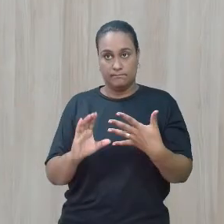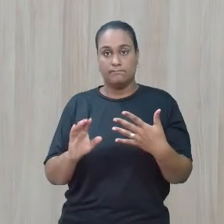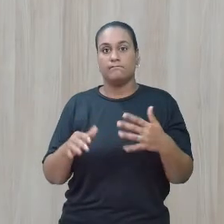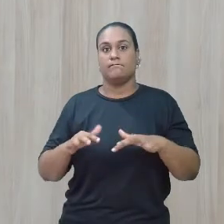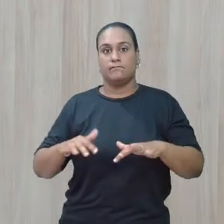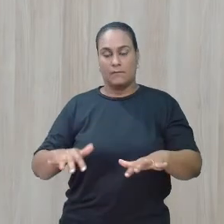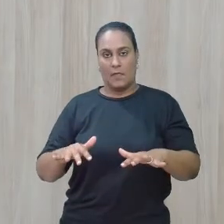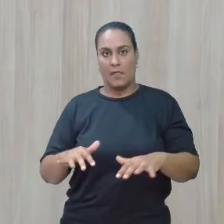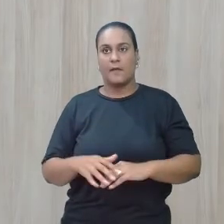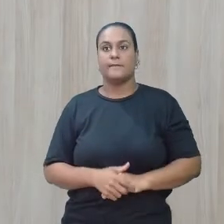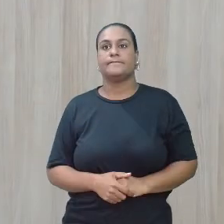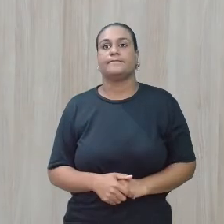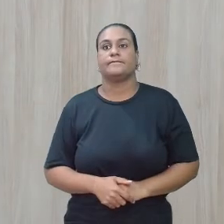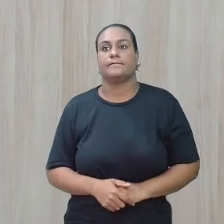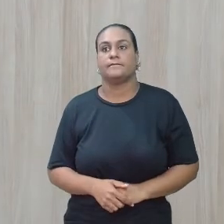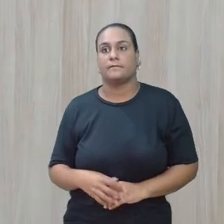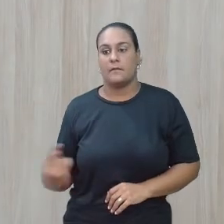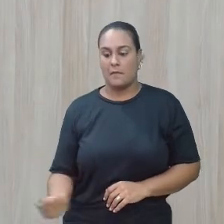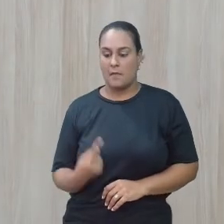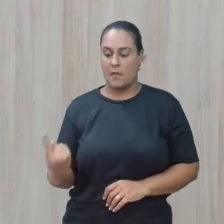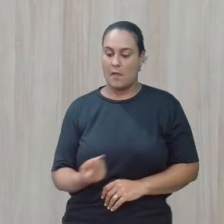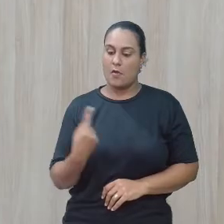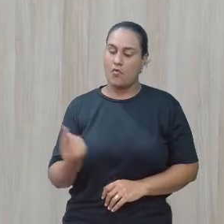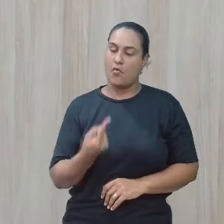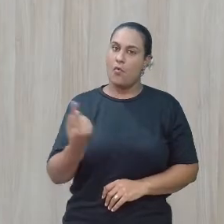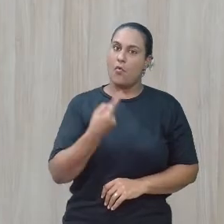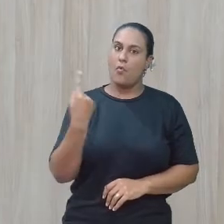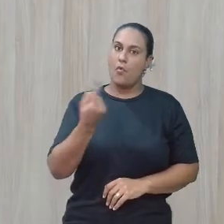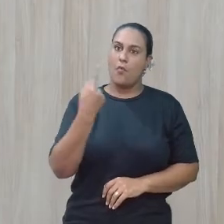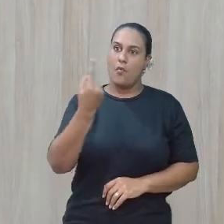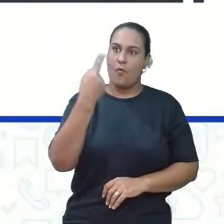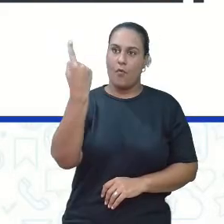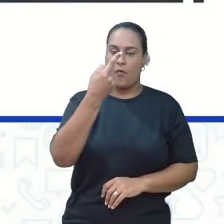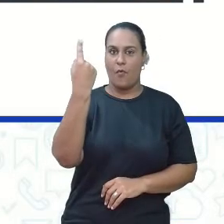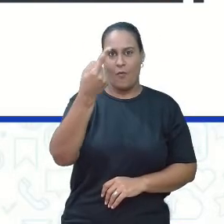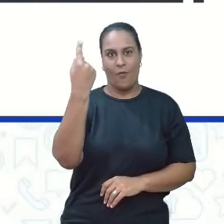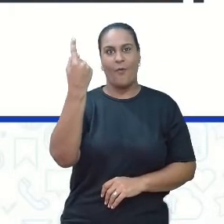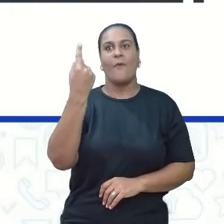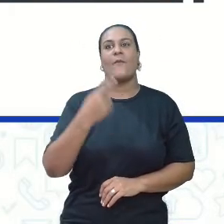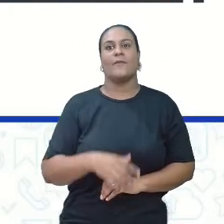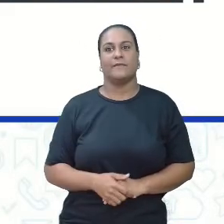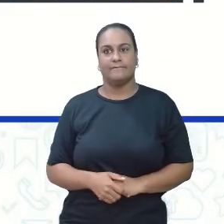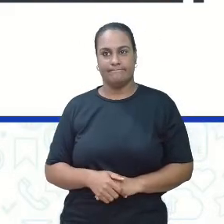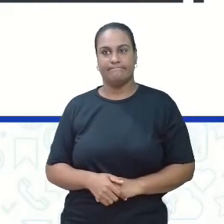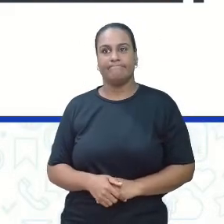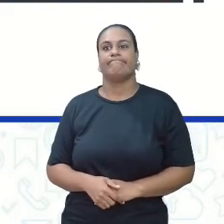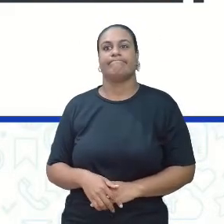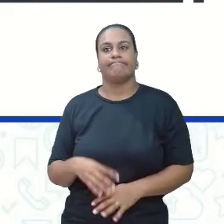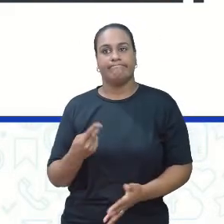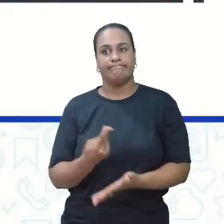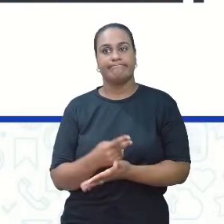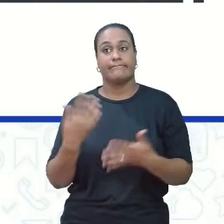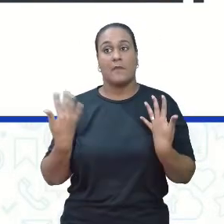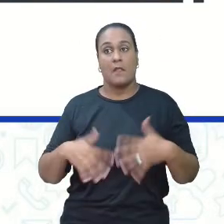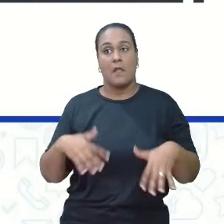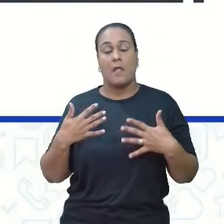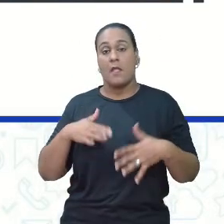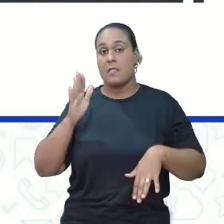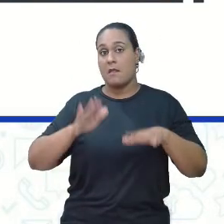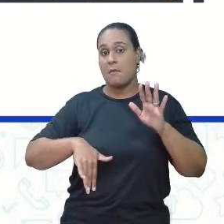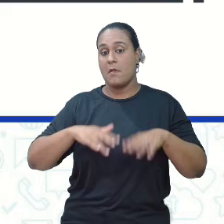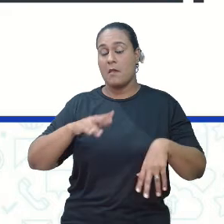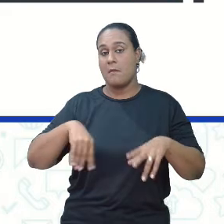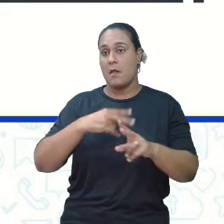ou maremotos. Furacões, né? Furacões, ciclones e tufão. Fenômenos